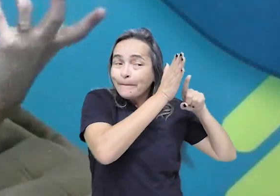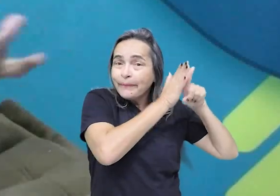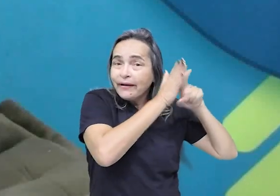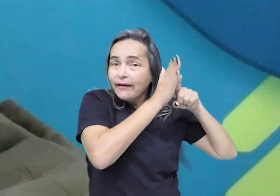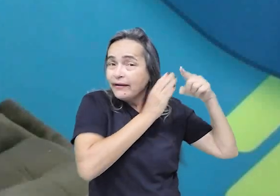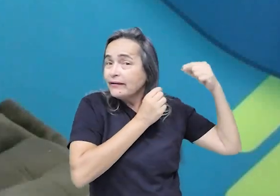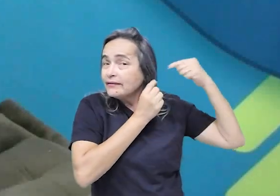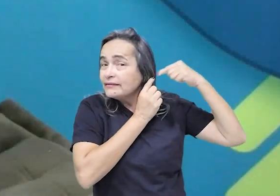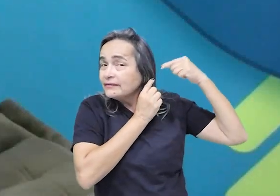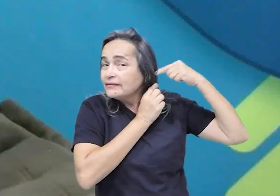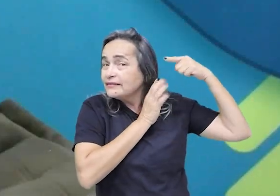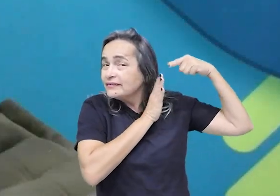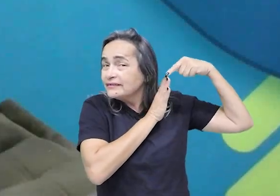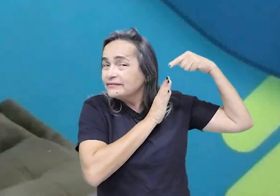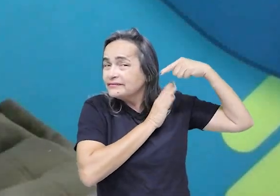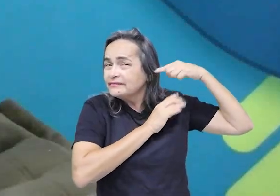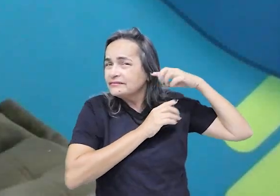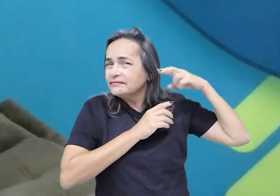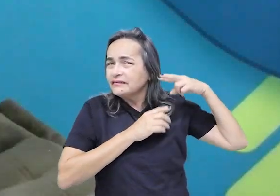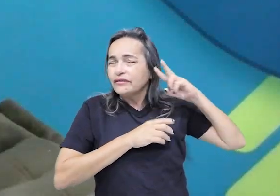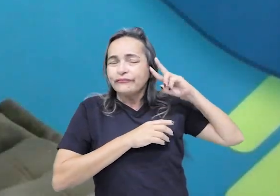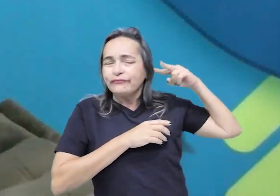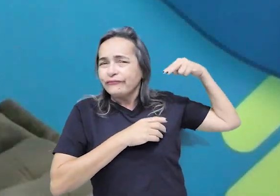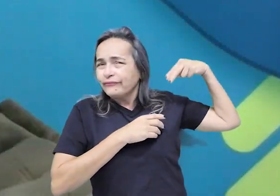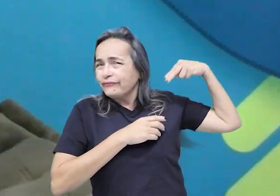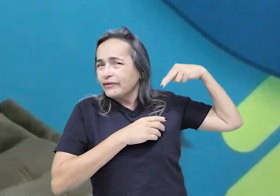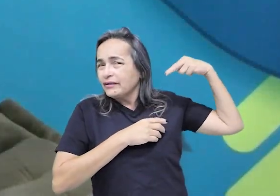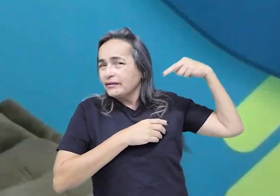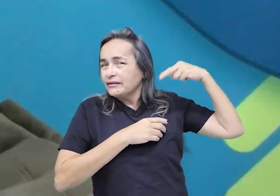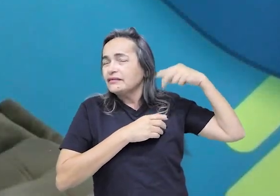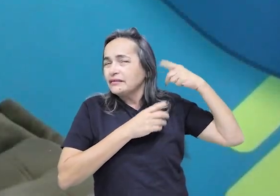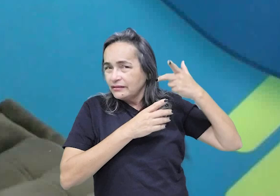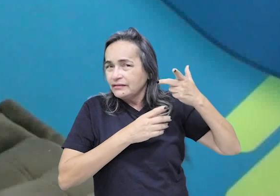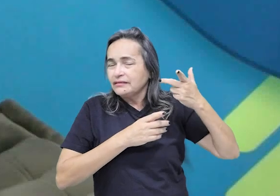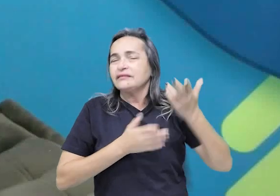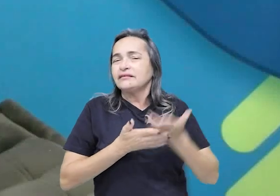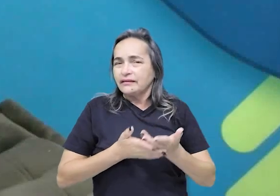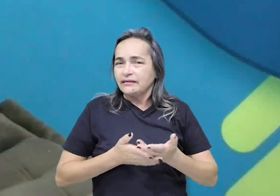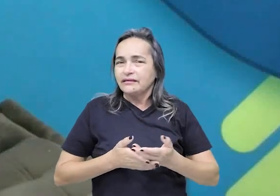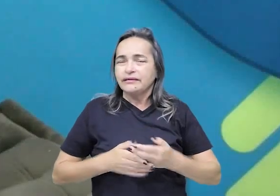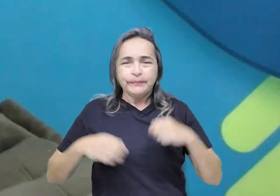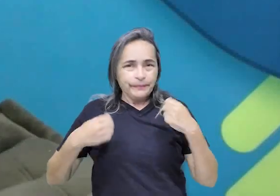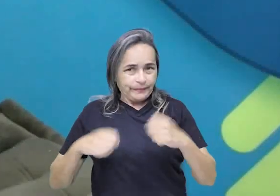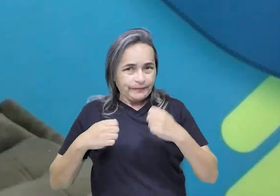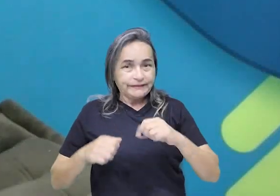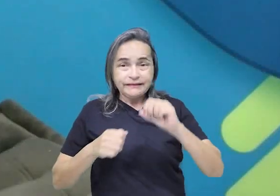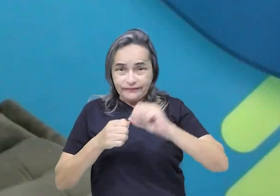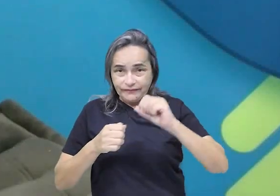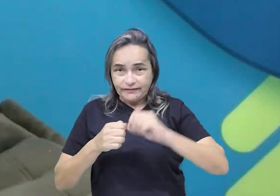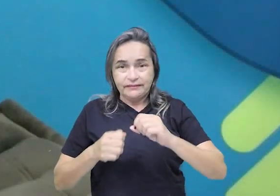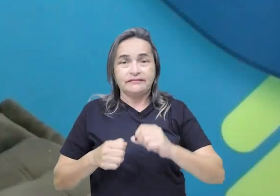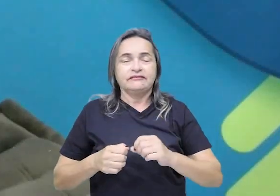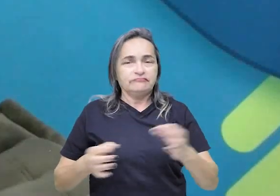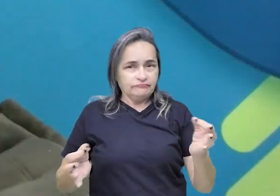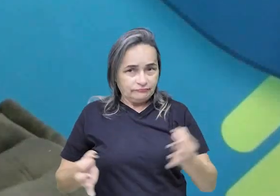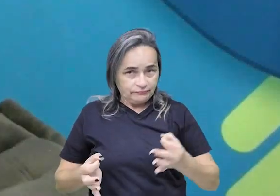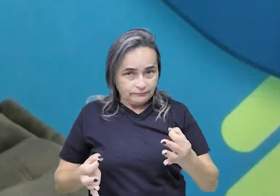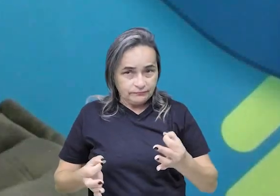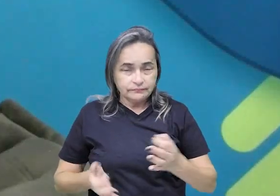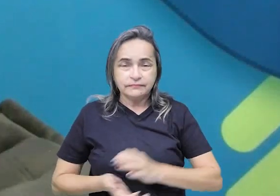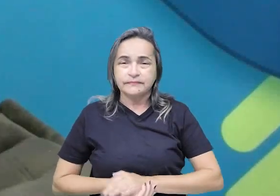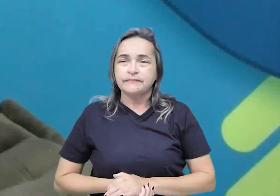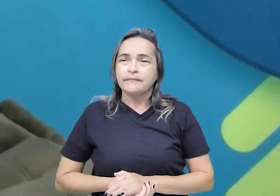chamada otoscópio, vai ver o que é que tem e vai tomar a medida mais correta para ser resolvido o problema, tá? Mas não